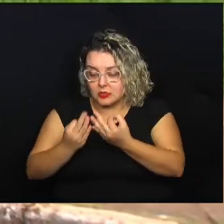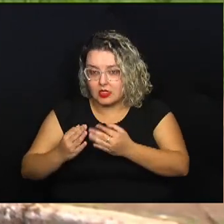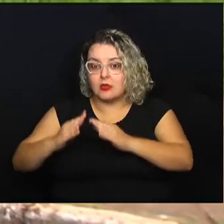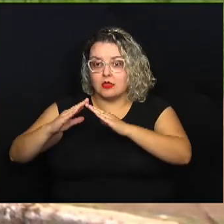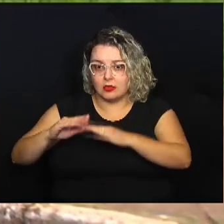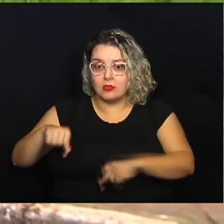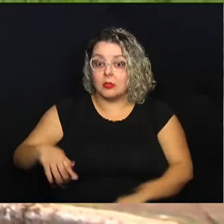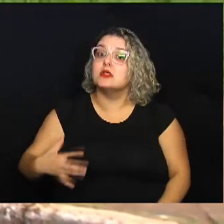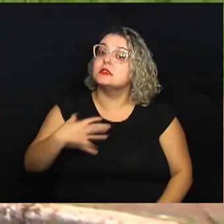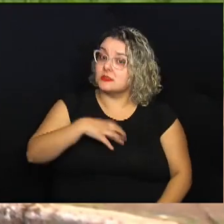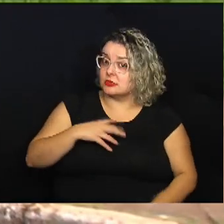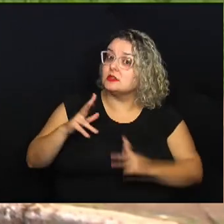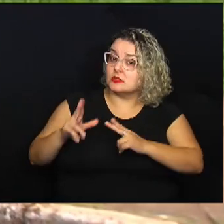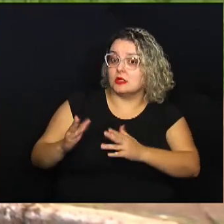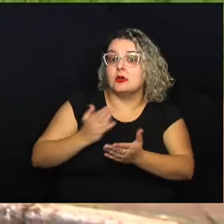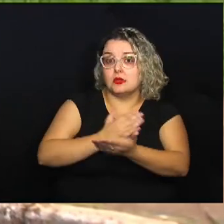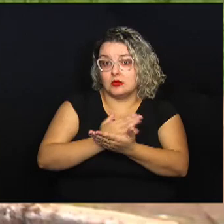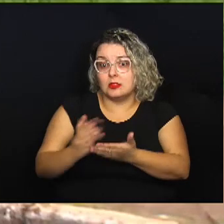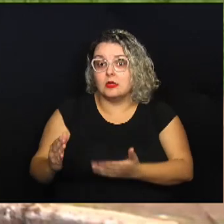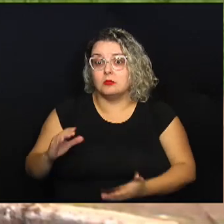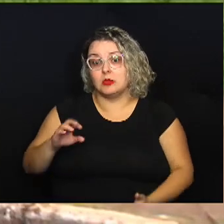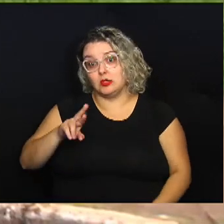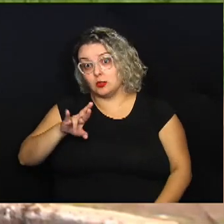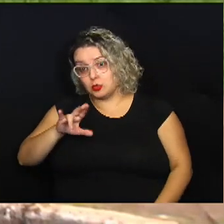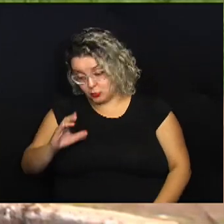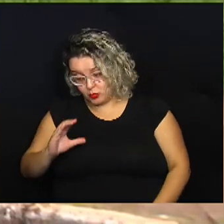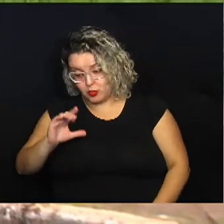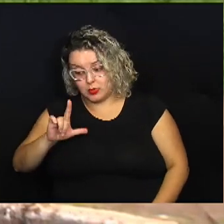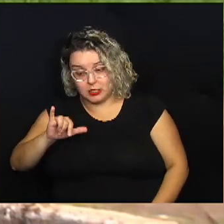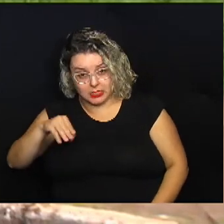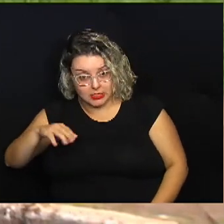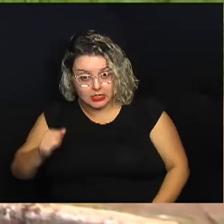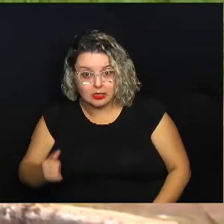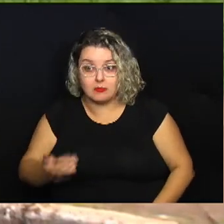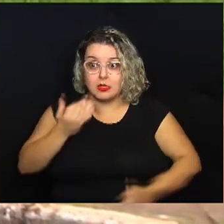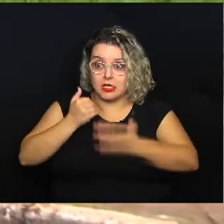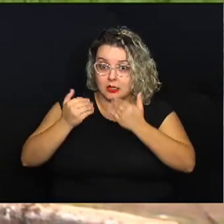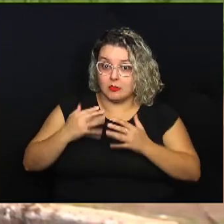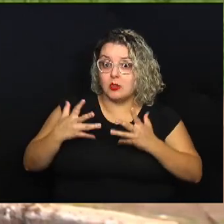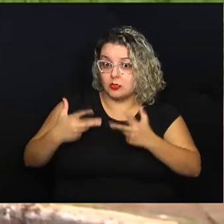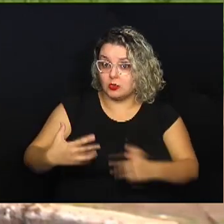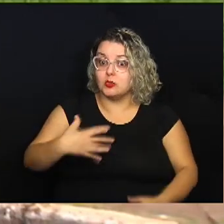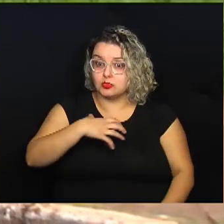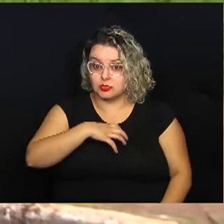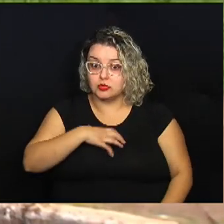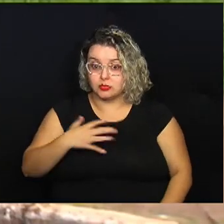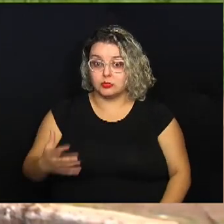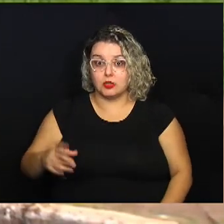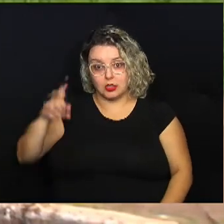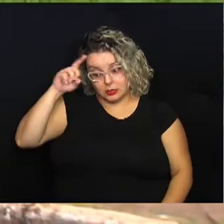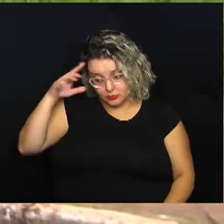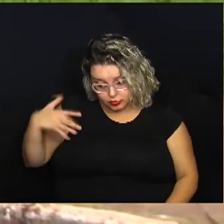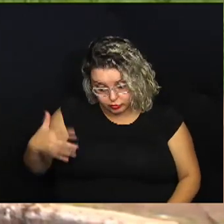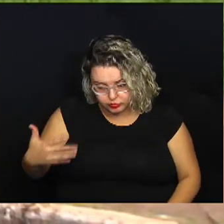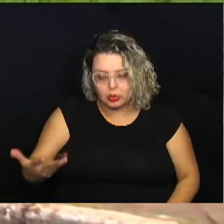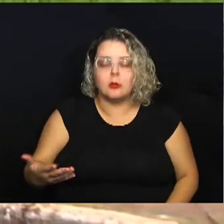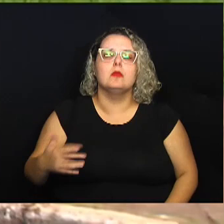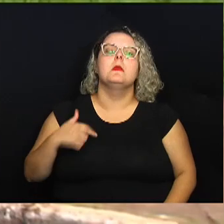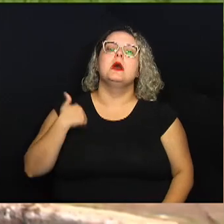sentiram o mesmo, né? Começando pelo clima, pela comida, toda a forma de ser, essa correria toda, mas a